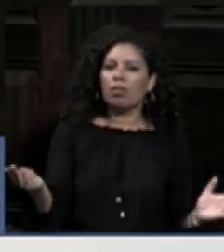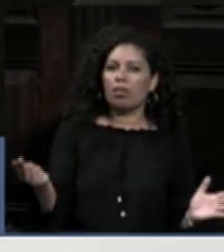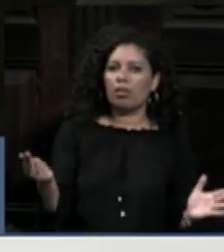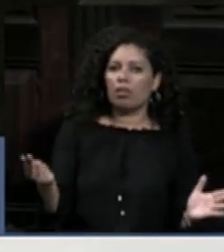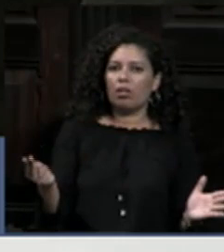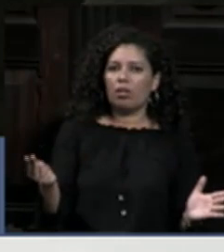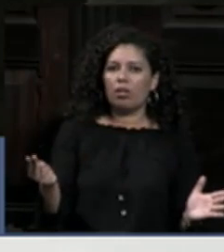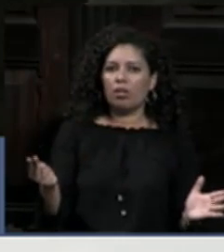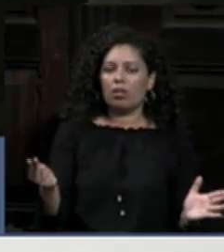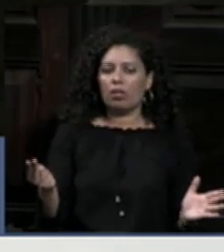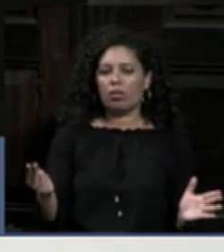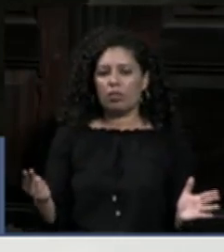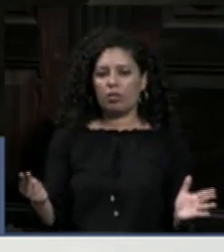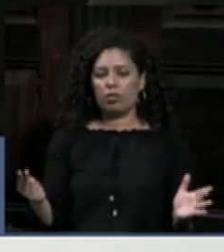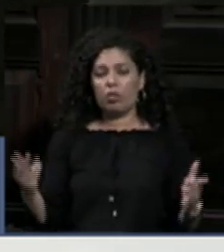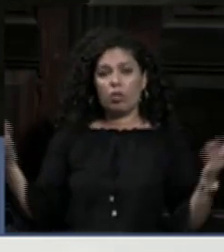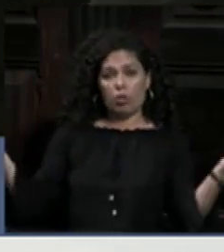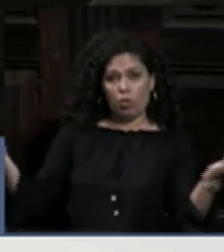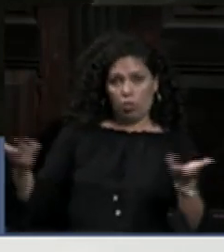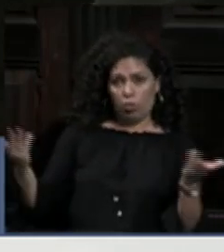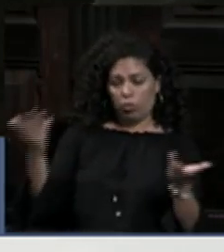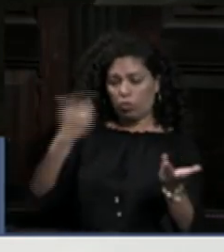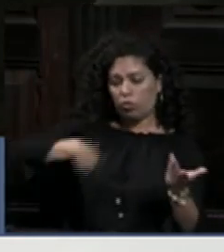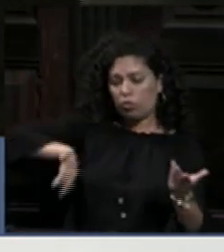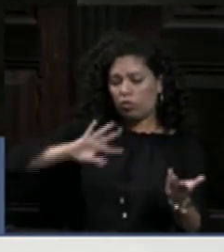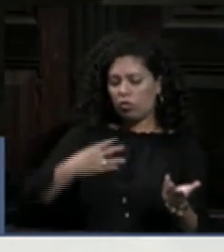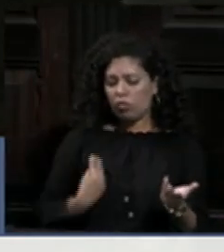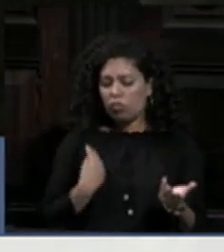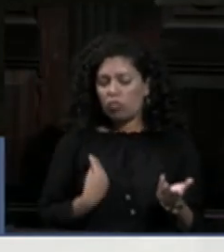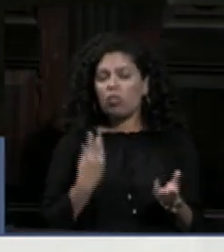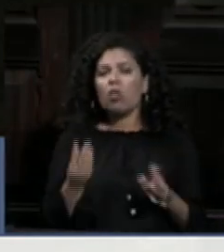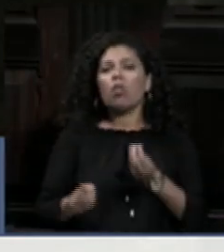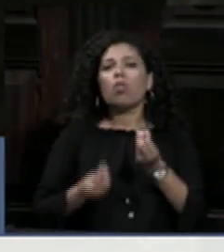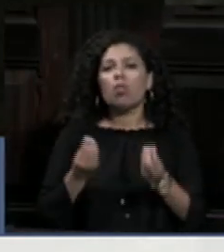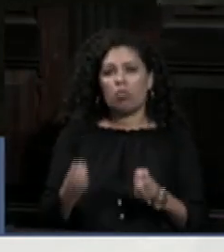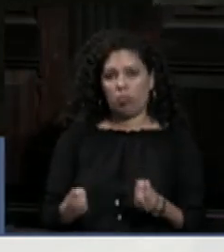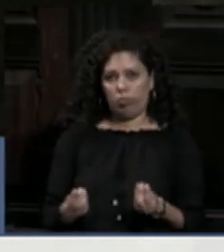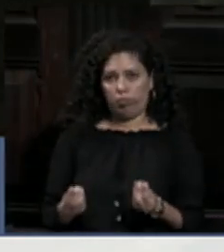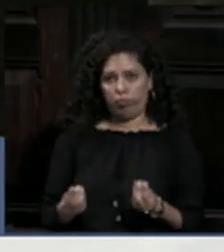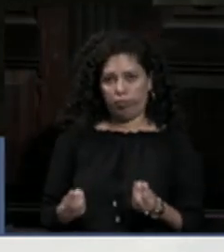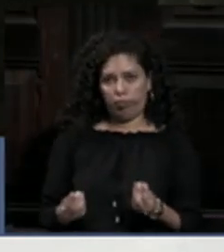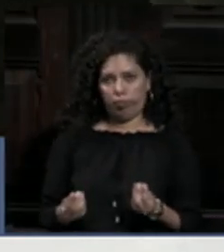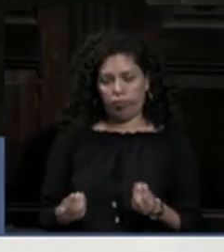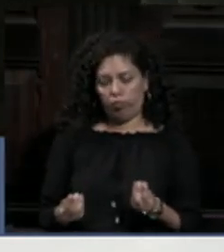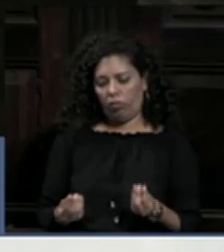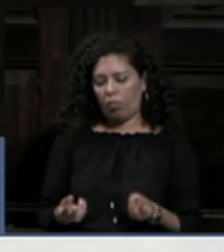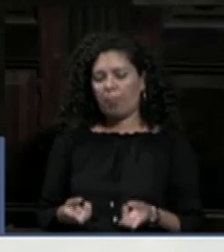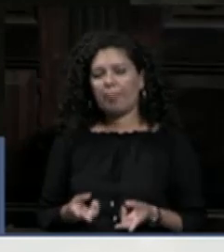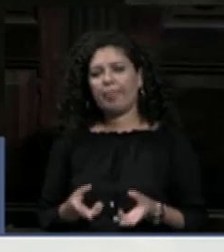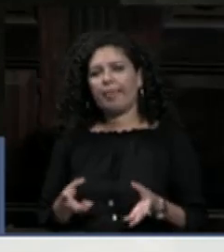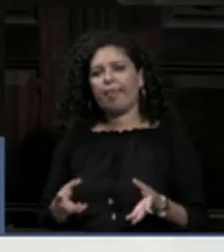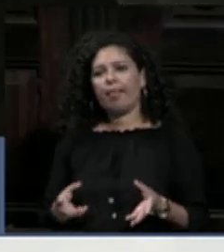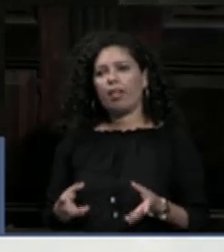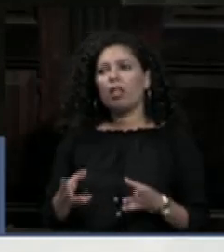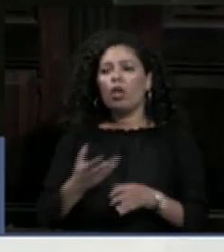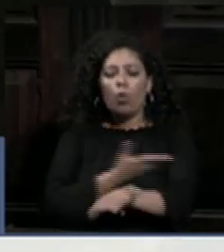e nós estamos vivendo um momento que os rótulos são absolutamente